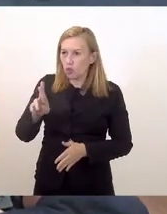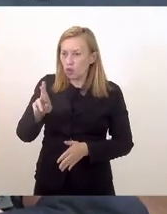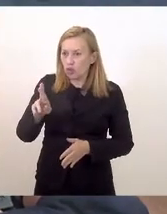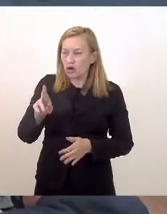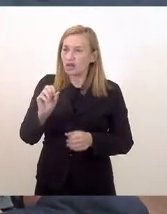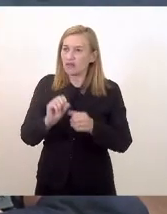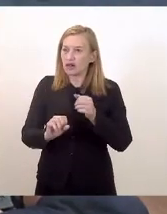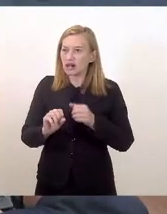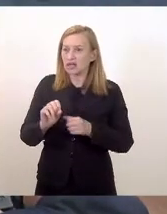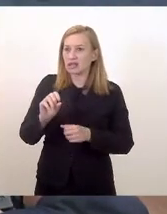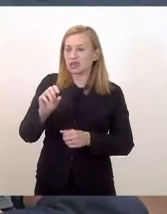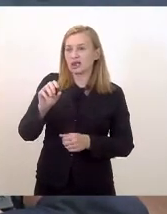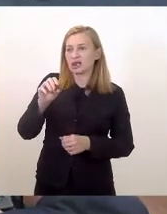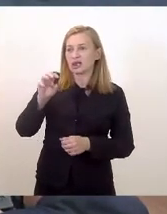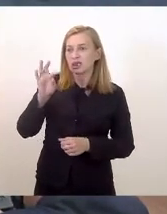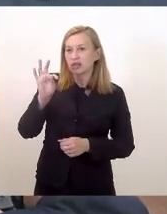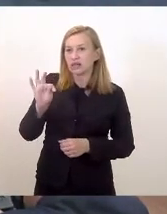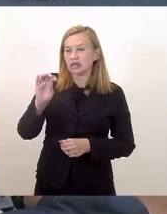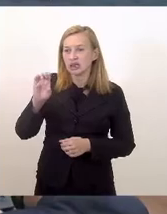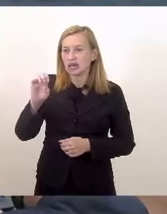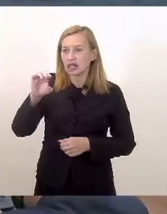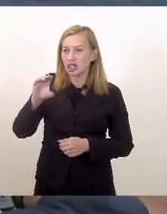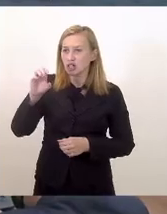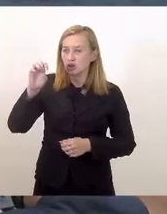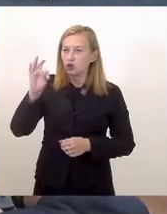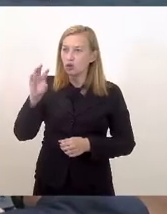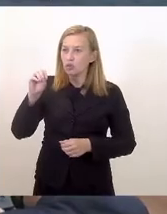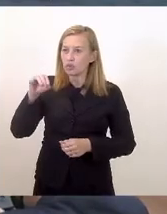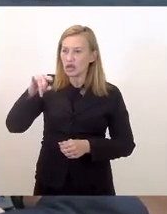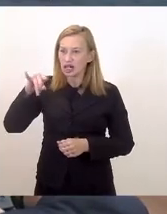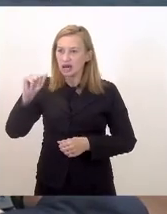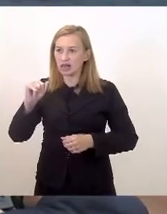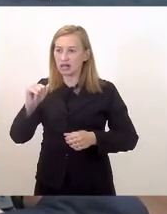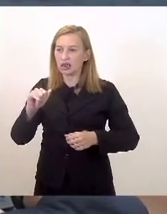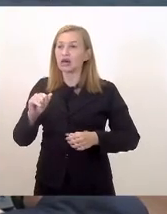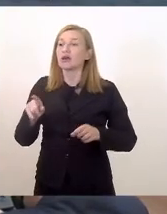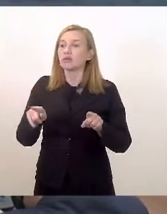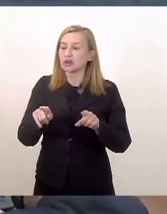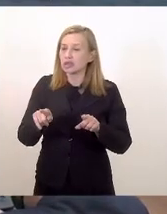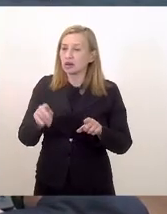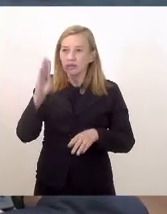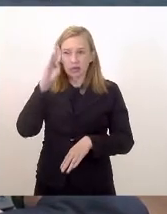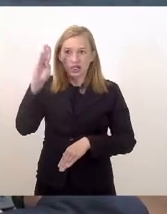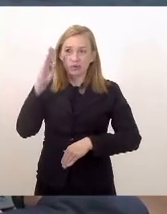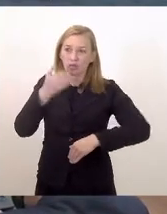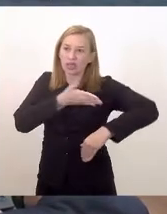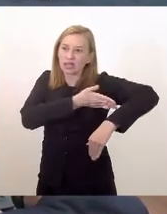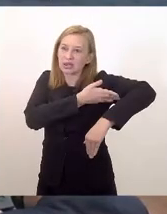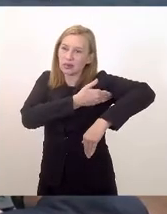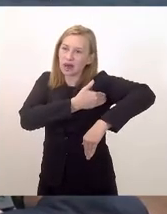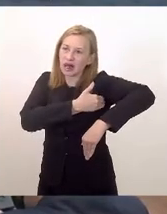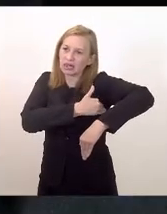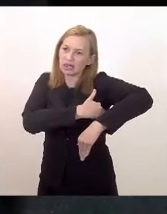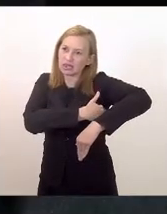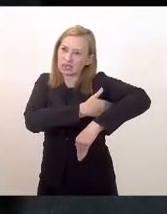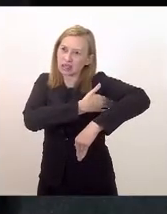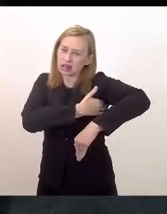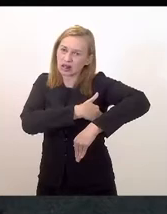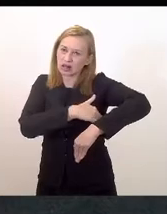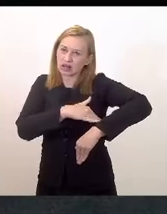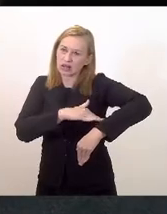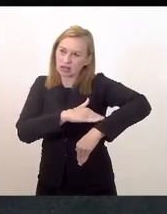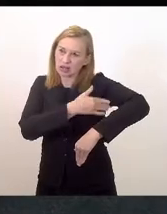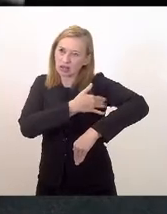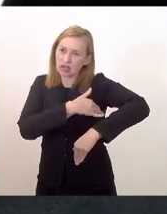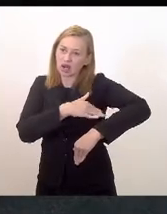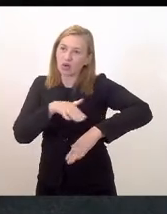assim. Principalmente quando há esvaziamento da axila. A mulher fica... com os movimentos dos